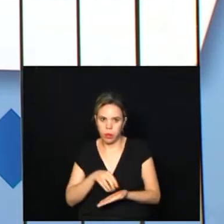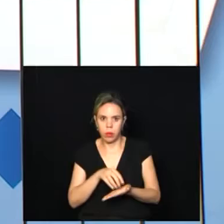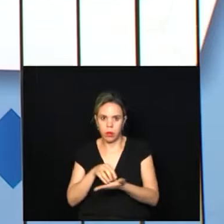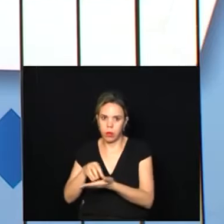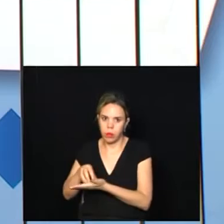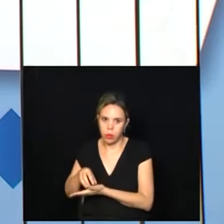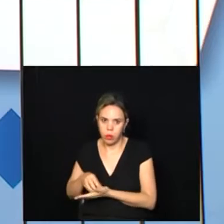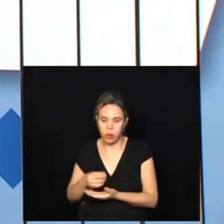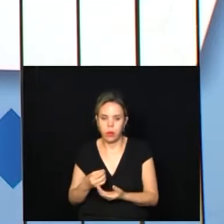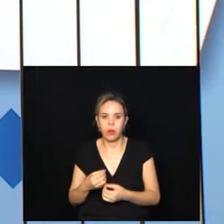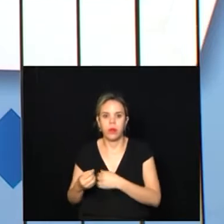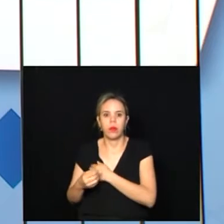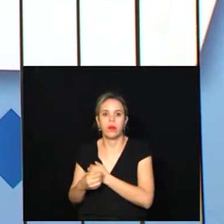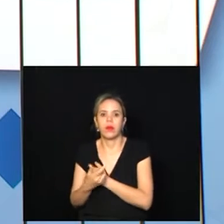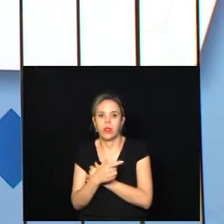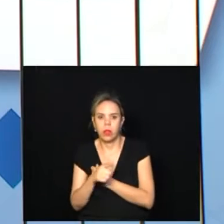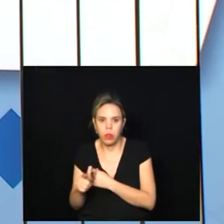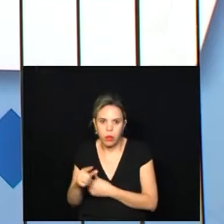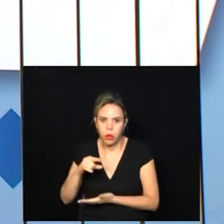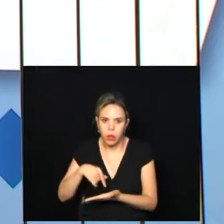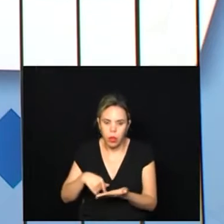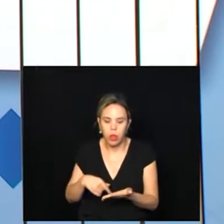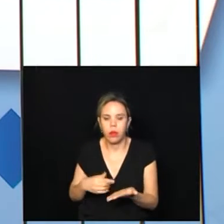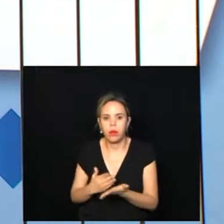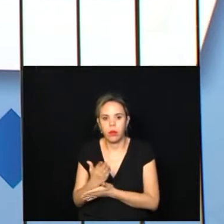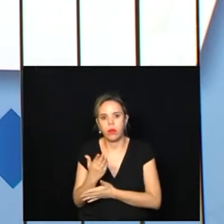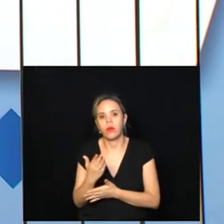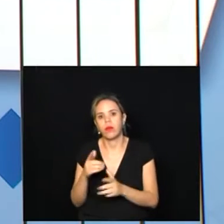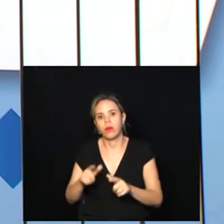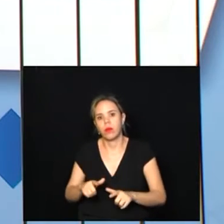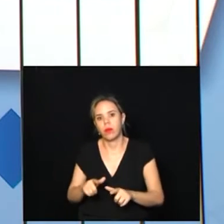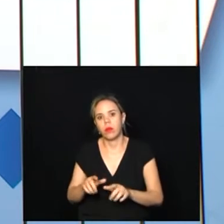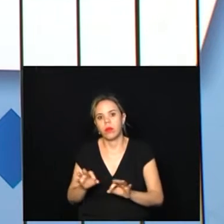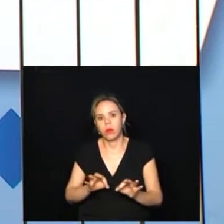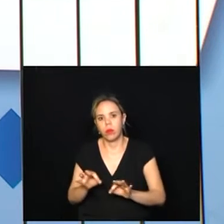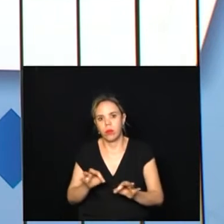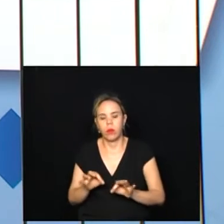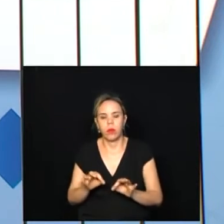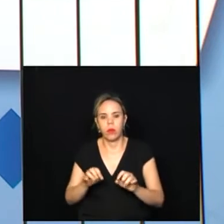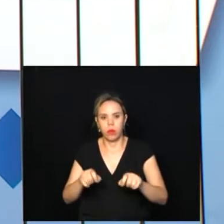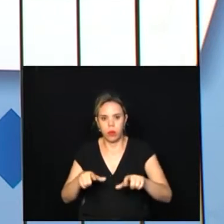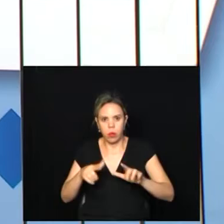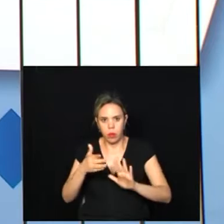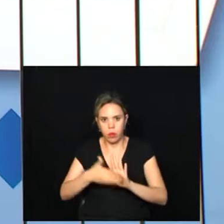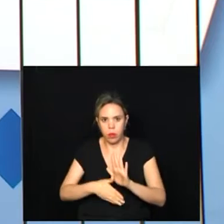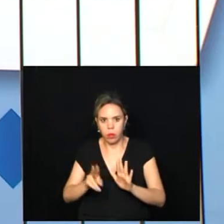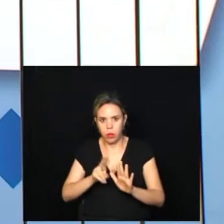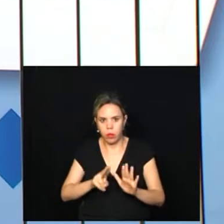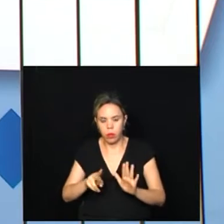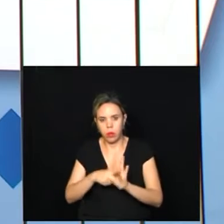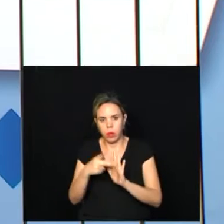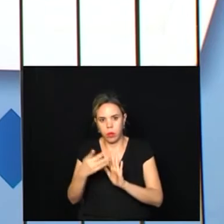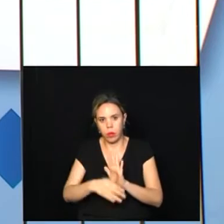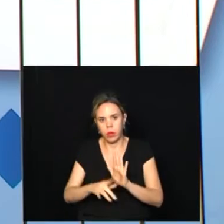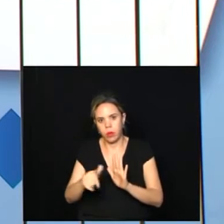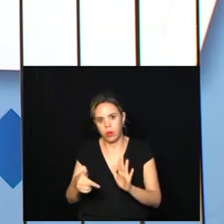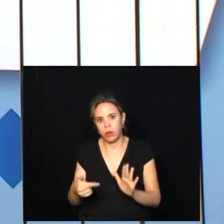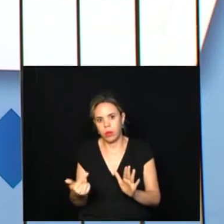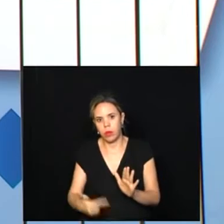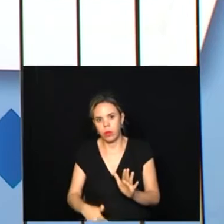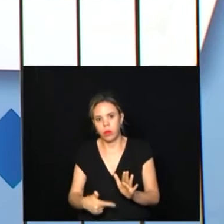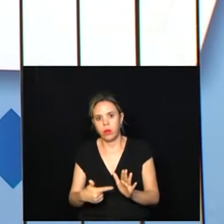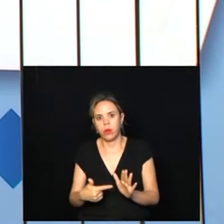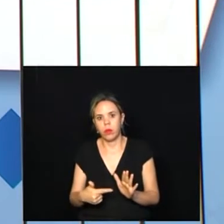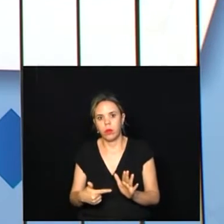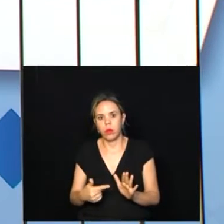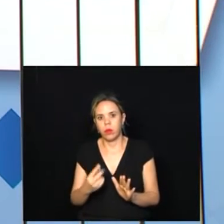urbanos informais, ao ordenamento territorial urbano e à titulação de ocupantes. Na sequência, será